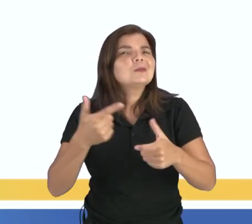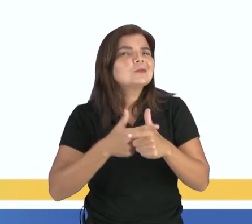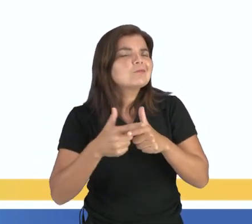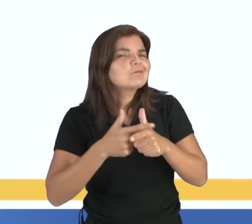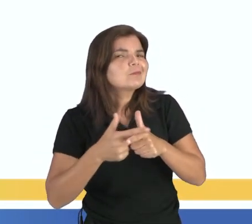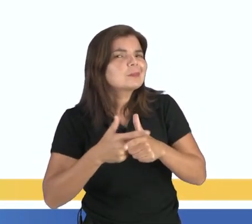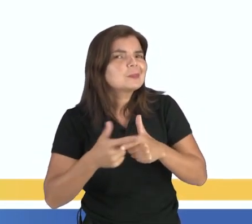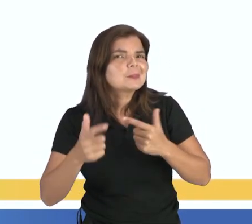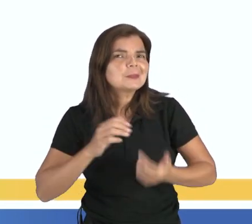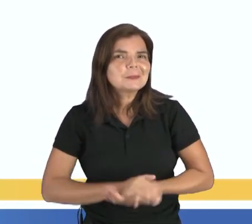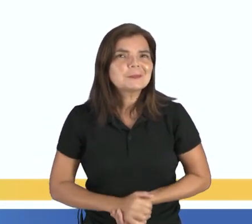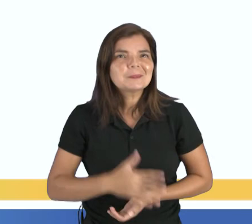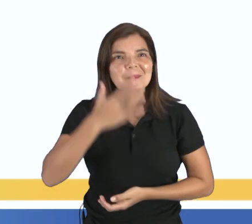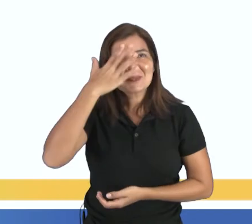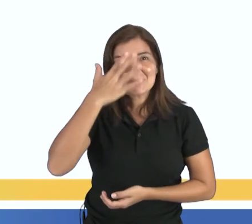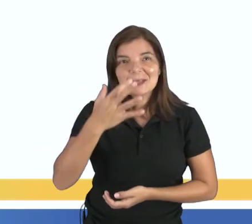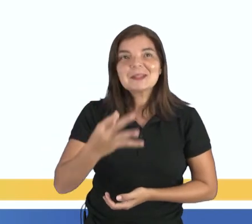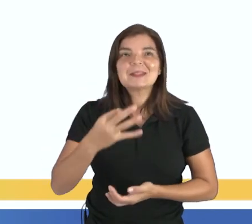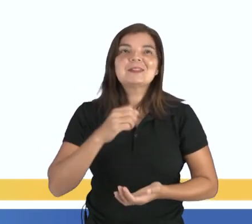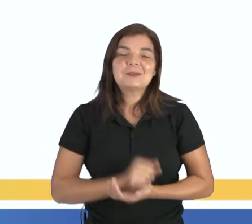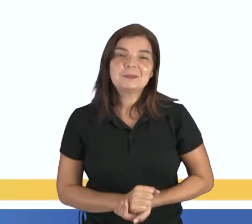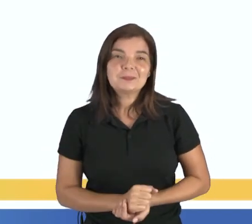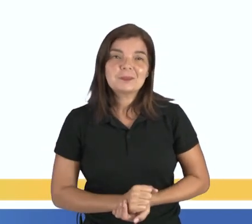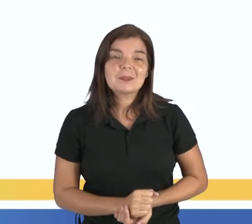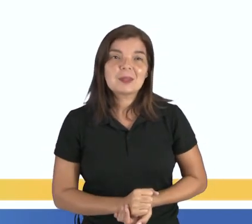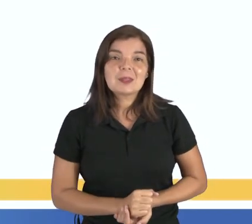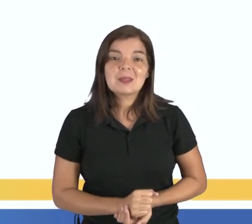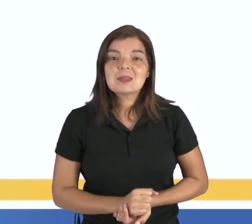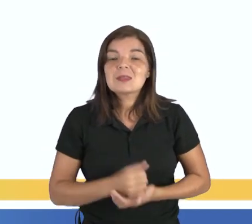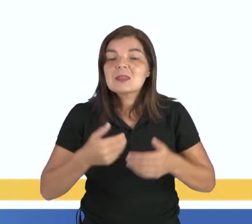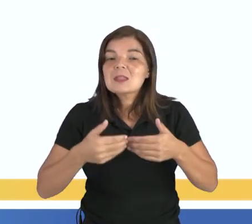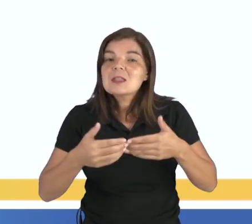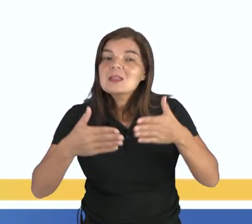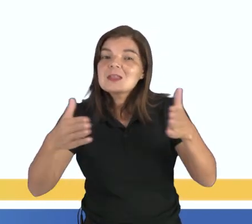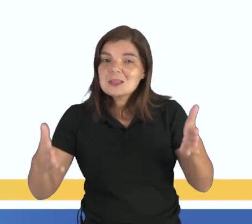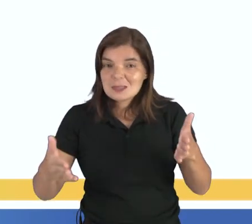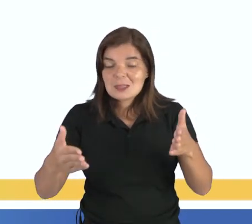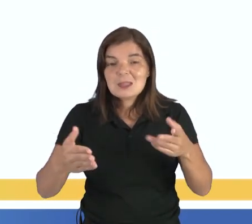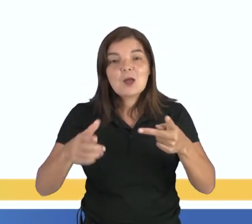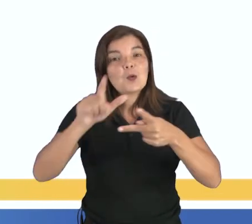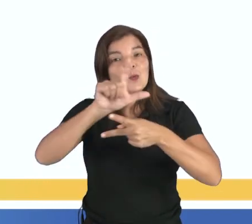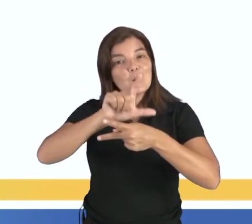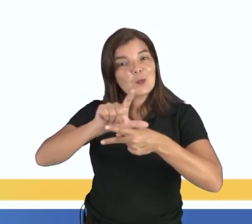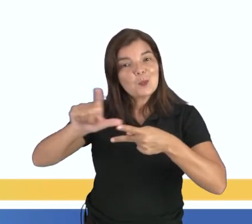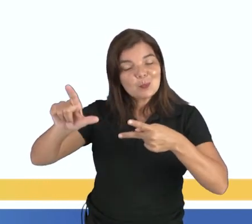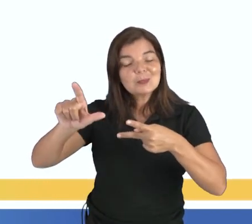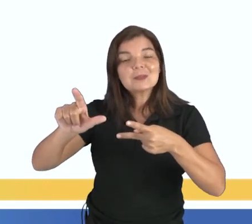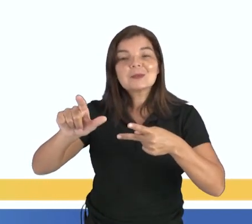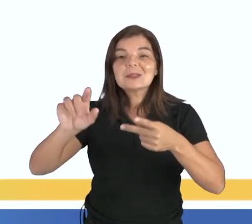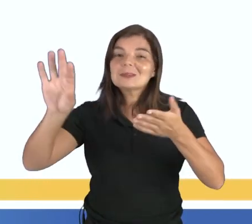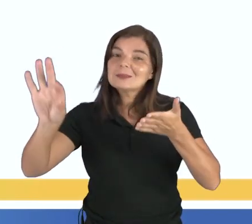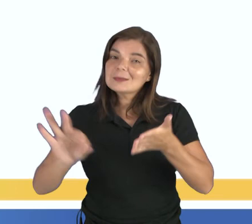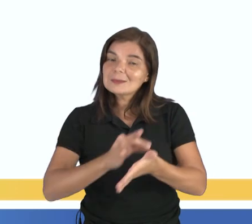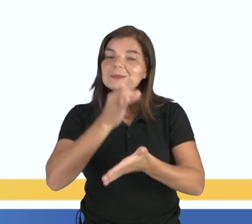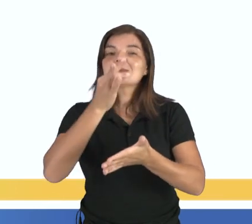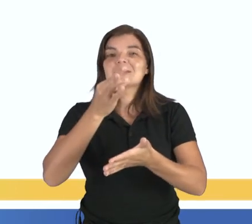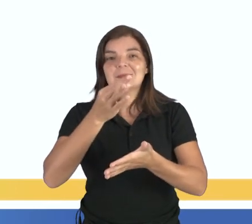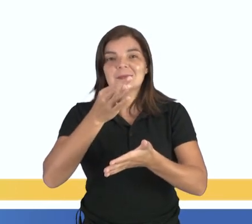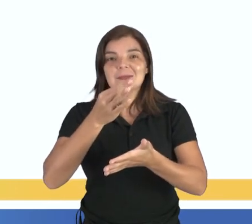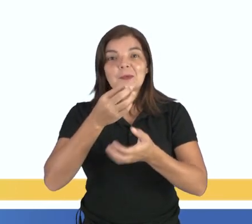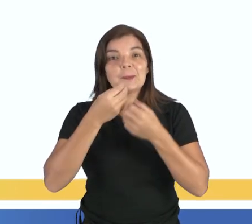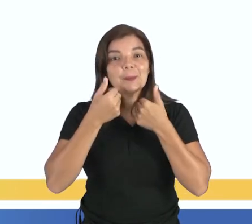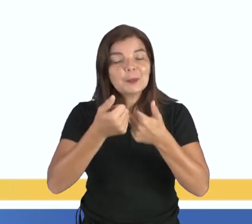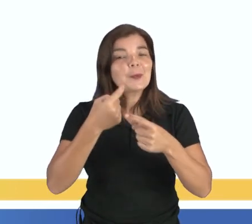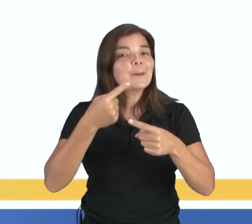aí? Exatamente aqui, ó. Deveria estar assim, estão abertas as matrículas, tá